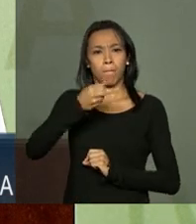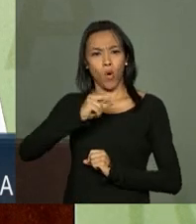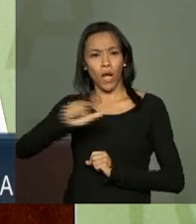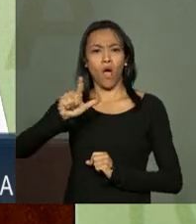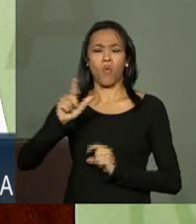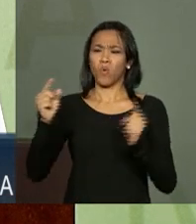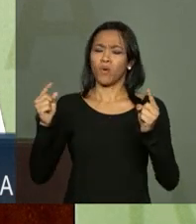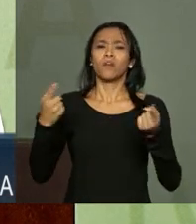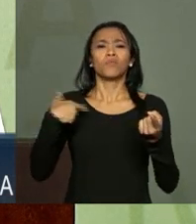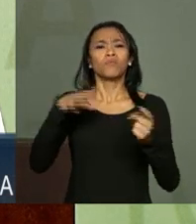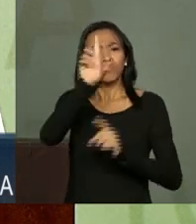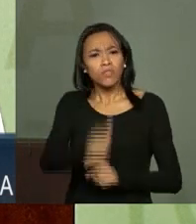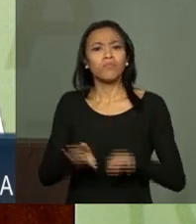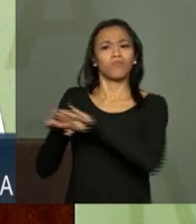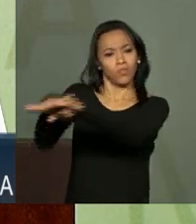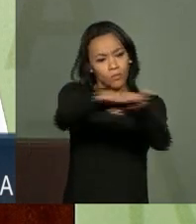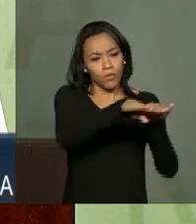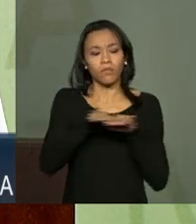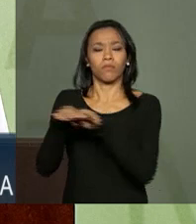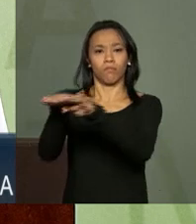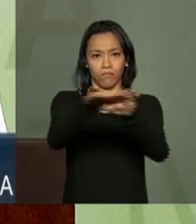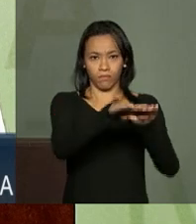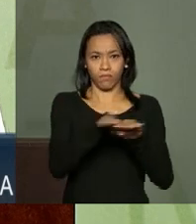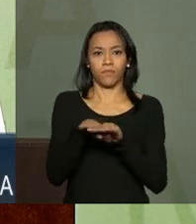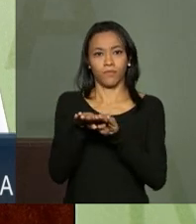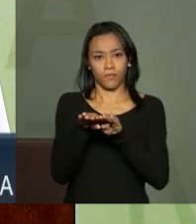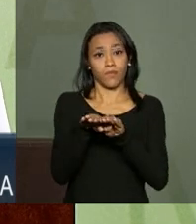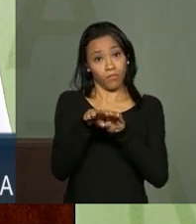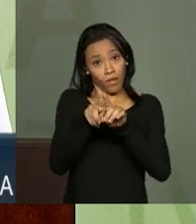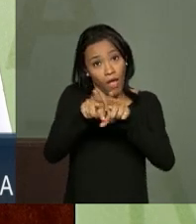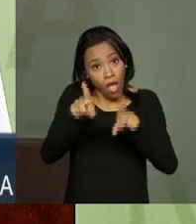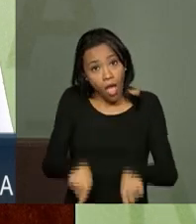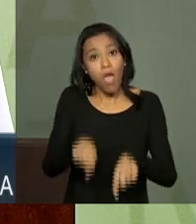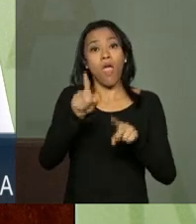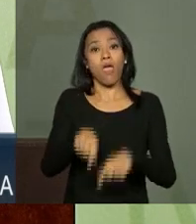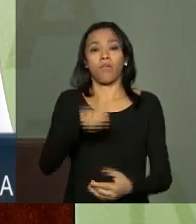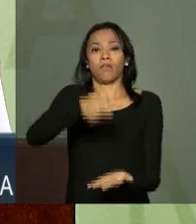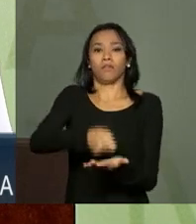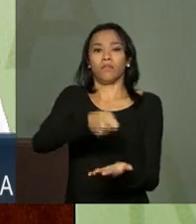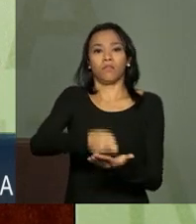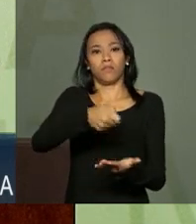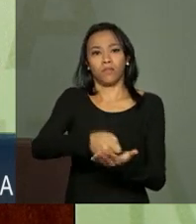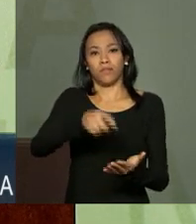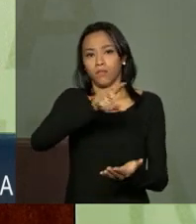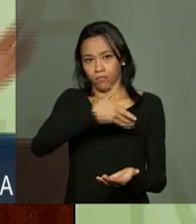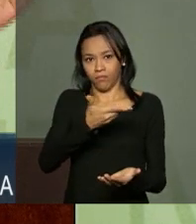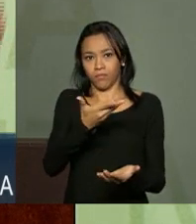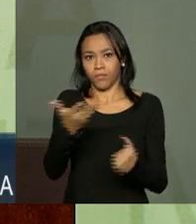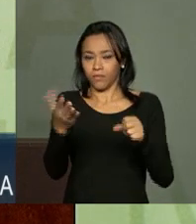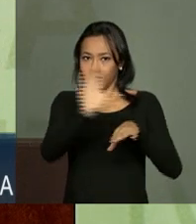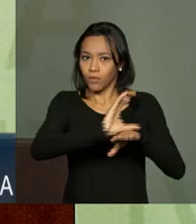dever moral, mas também é, sobretudo, uma exigência da democracia. O